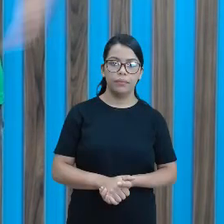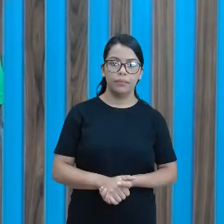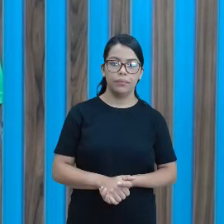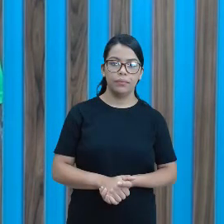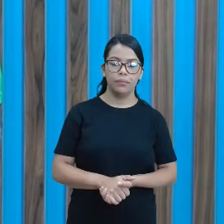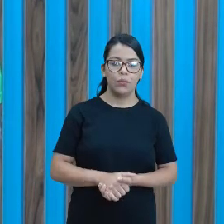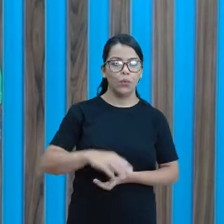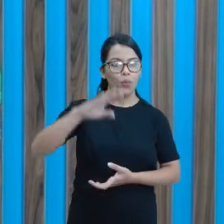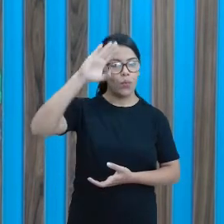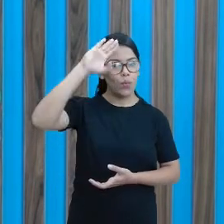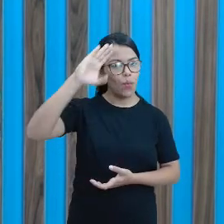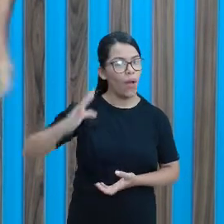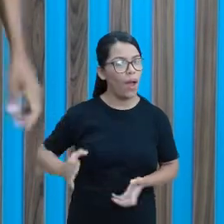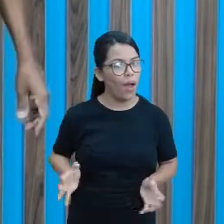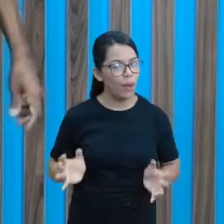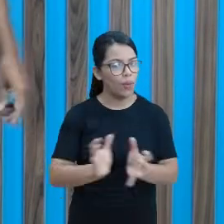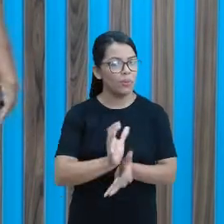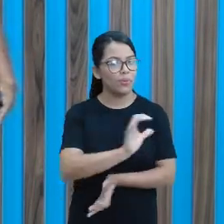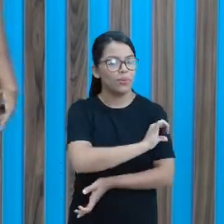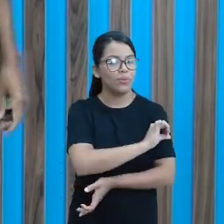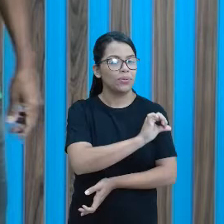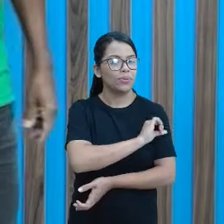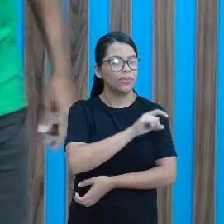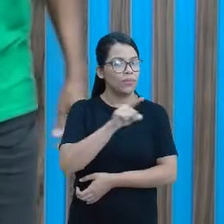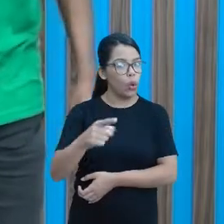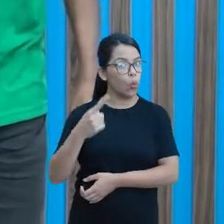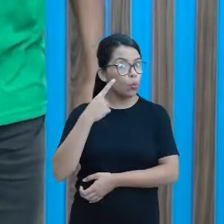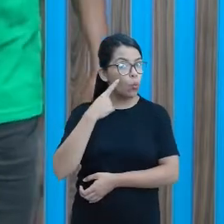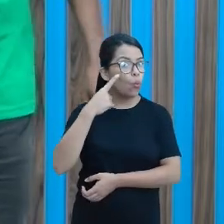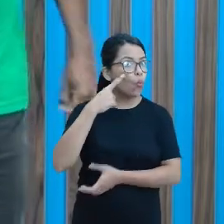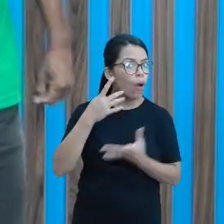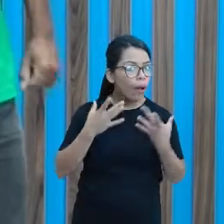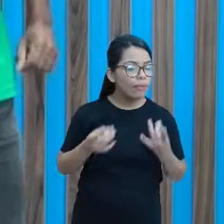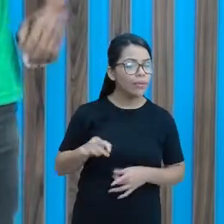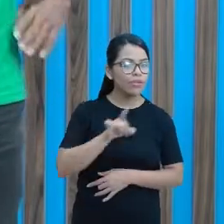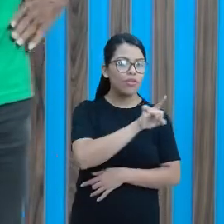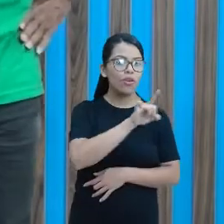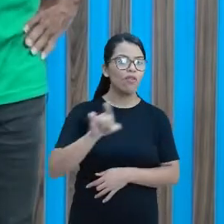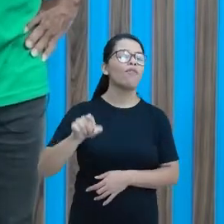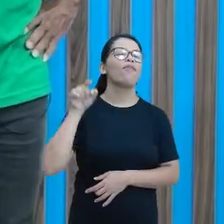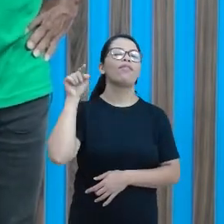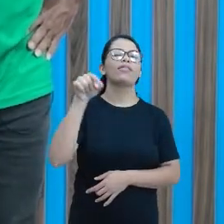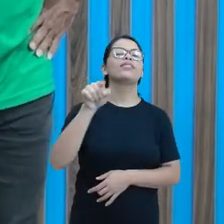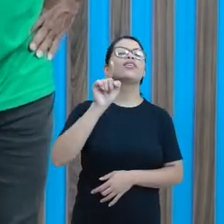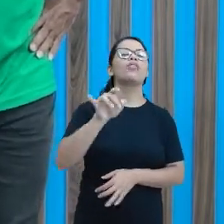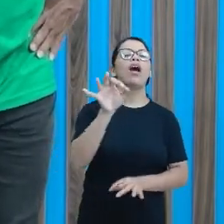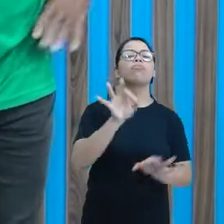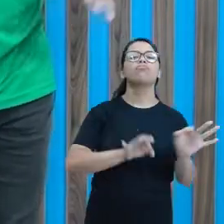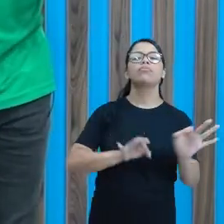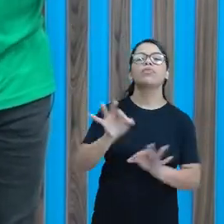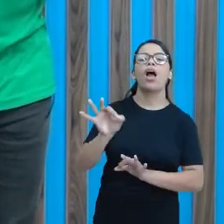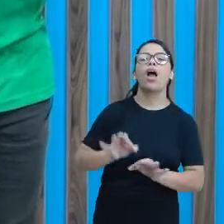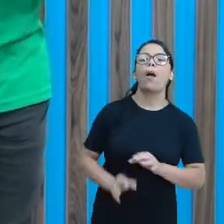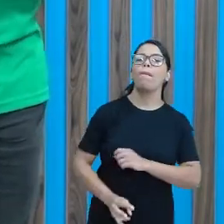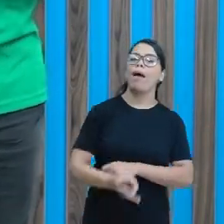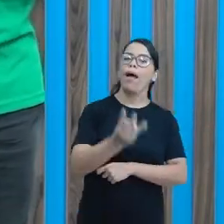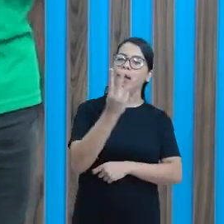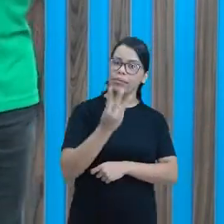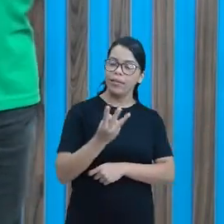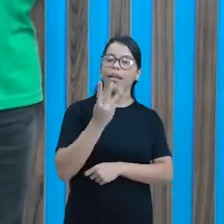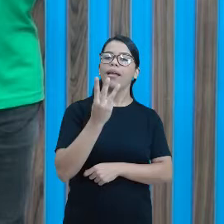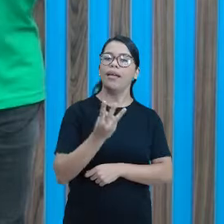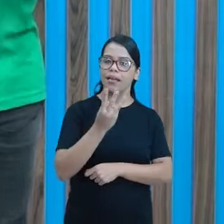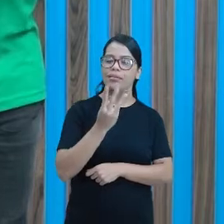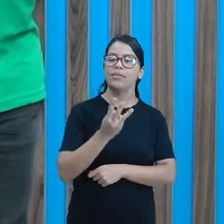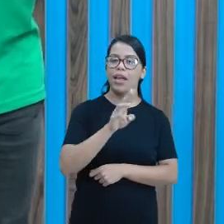E aí, nono ano? E aí, tô ligado em vocês, que vocês já estão se preparando, terceira unidade, todo mundo aí se